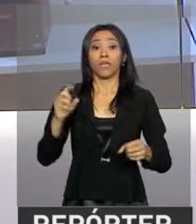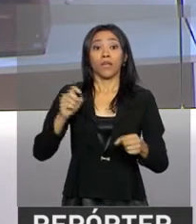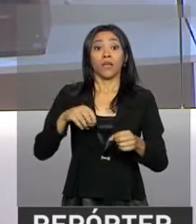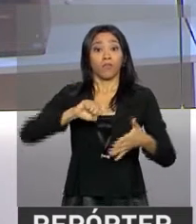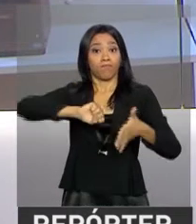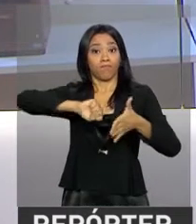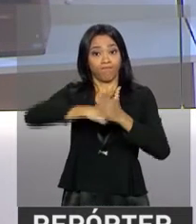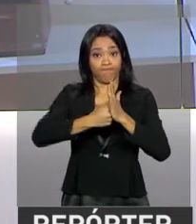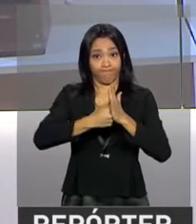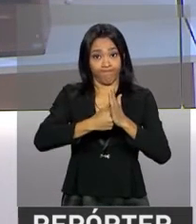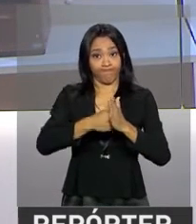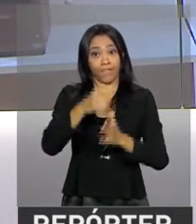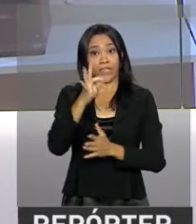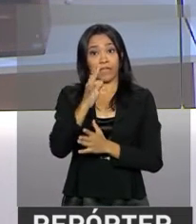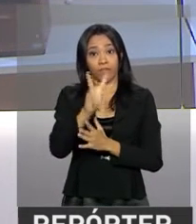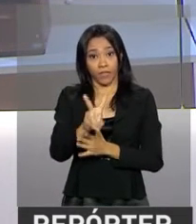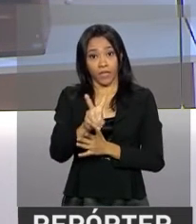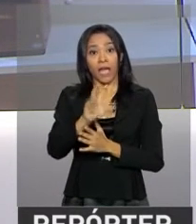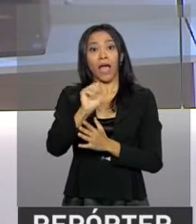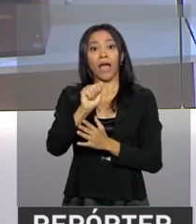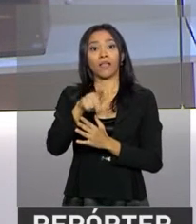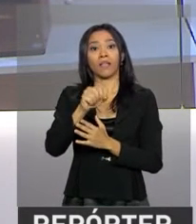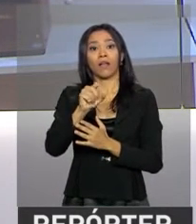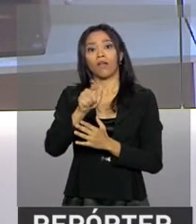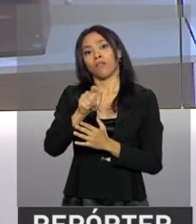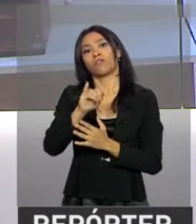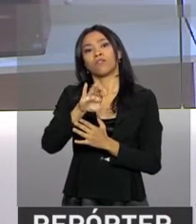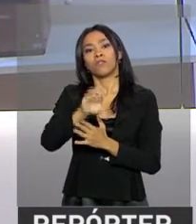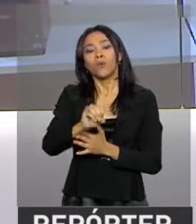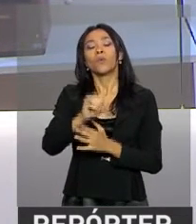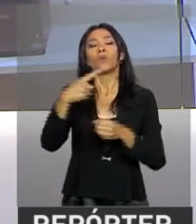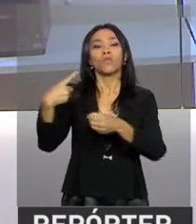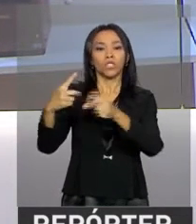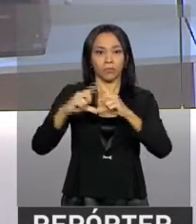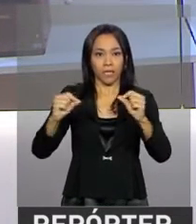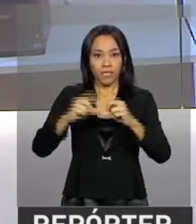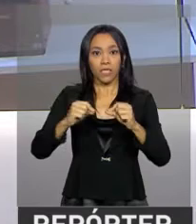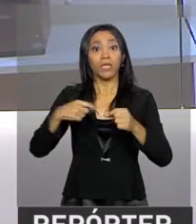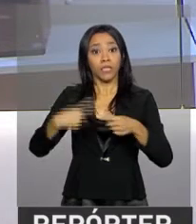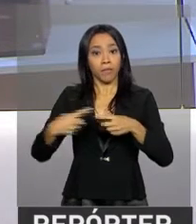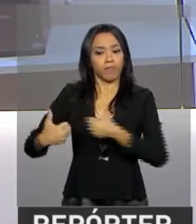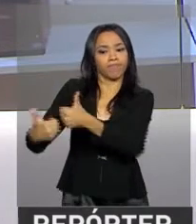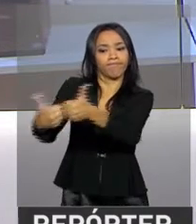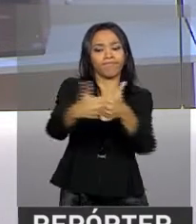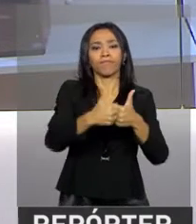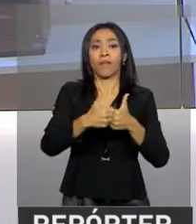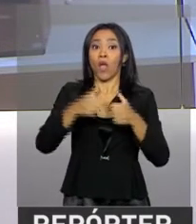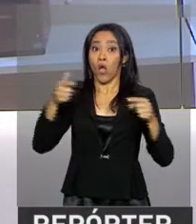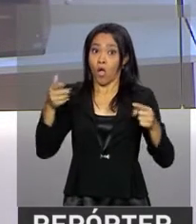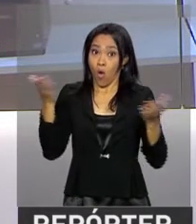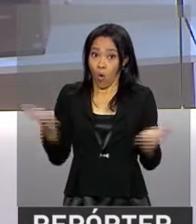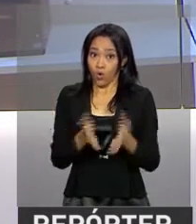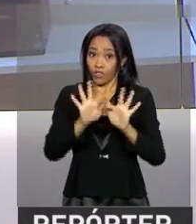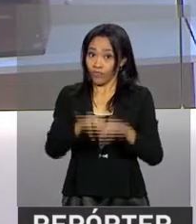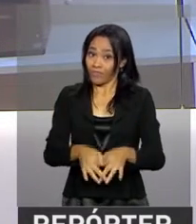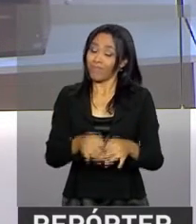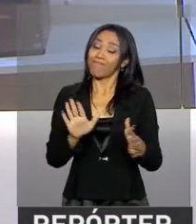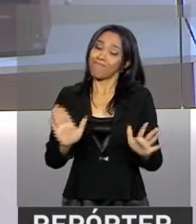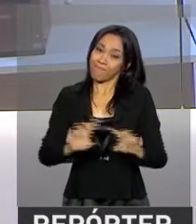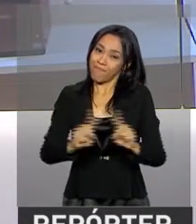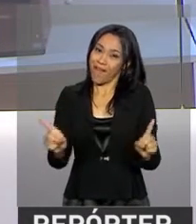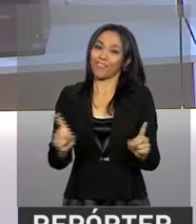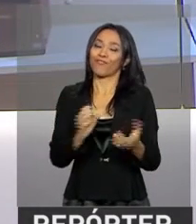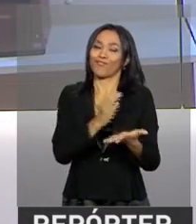das tvs analógicas do distrito federal e cidades do entorno que terminaria hoje foi prorrogado para o dia 17 de